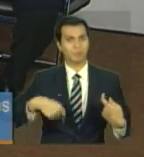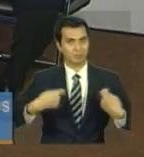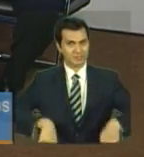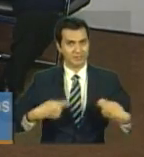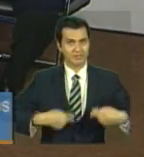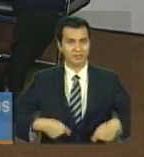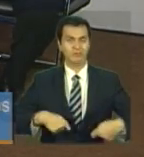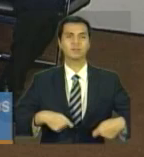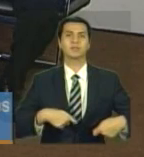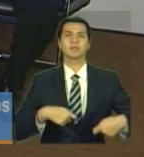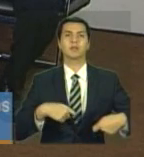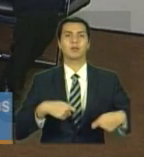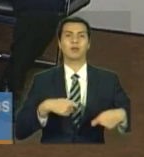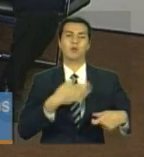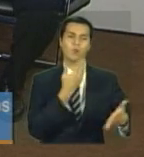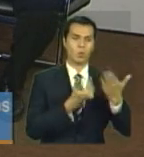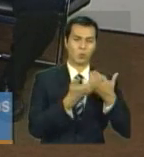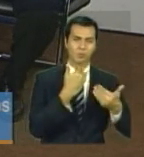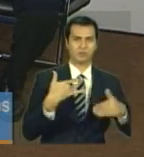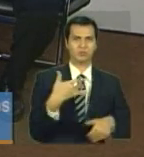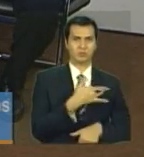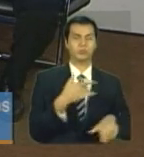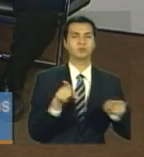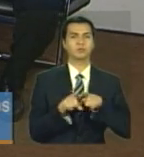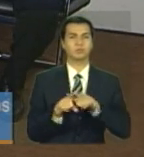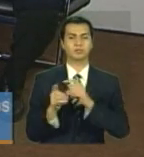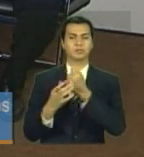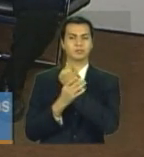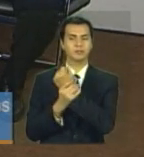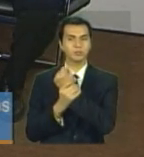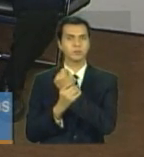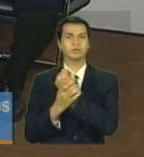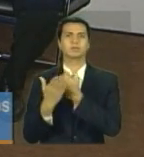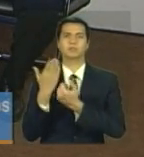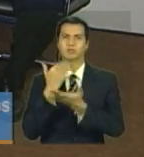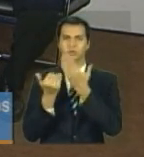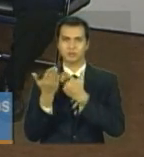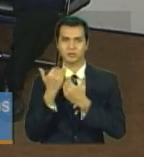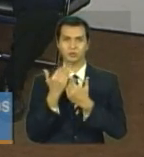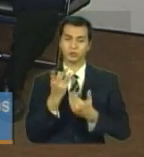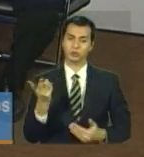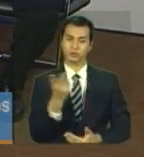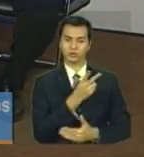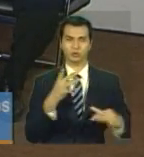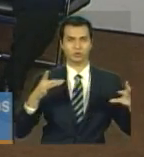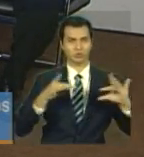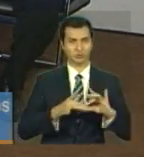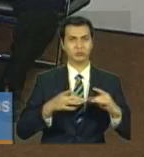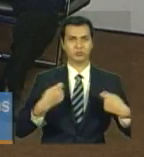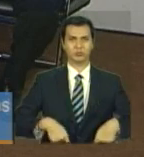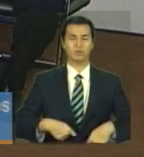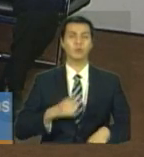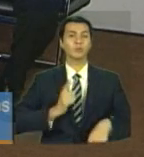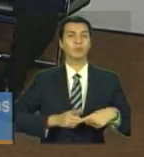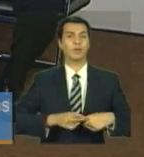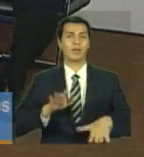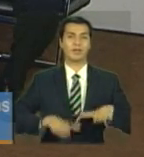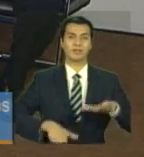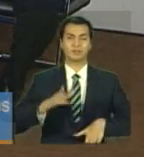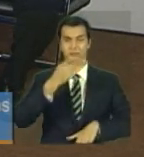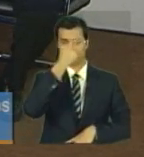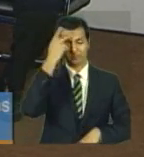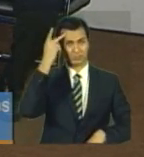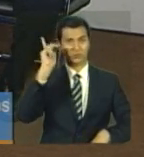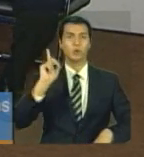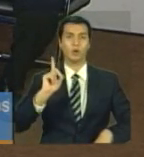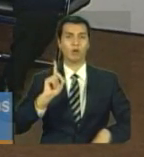ao conceito da segurança alimentar é essencial, porque mesmo uma pessoa que tem um peso né, acima da média, e